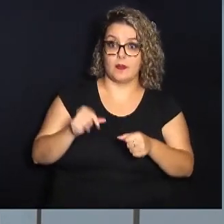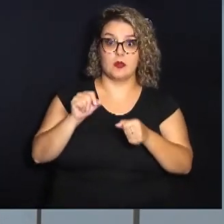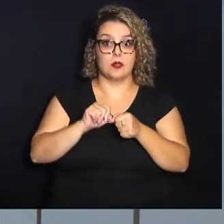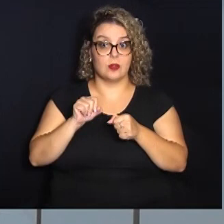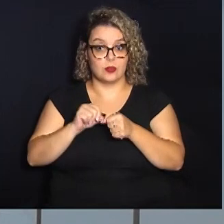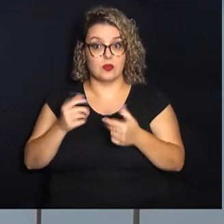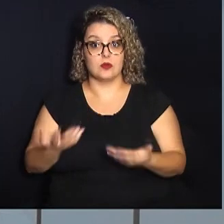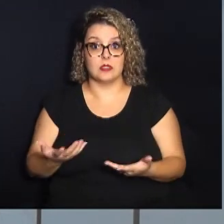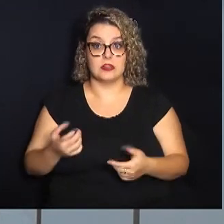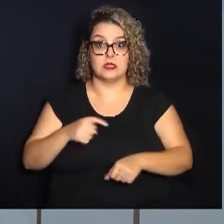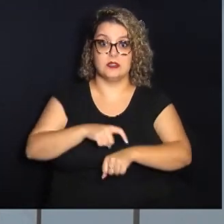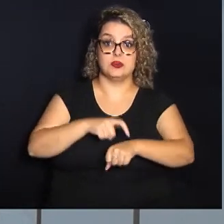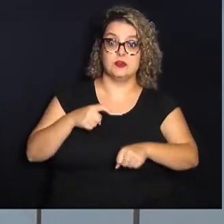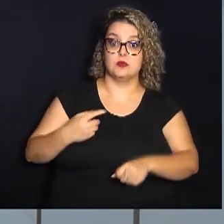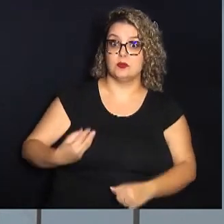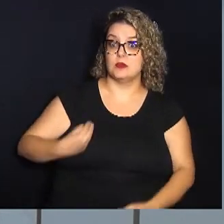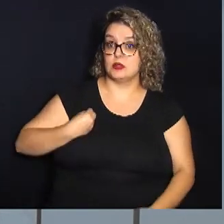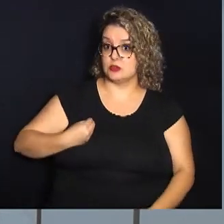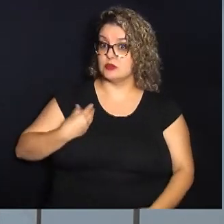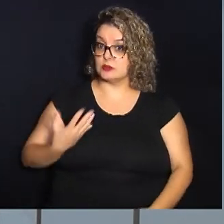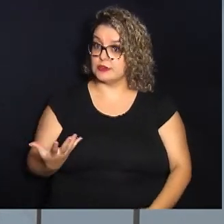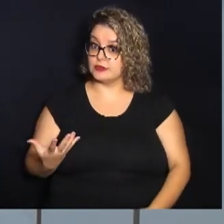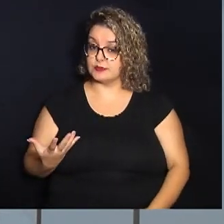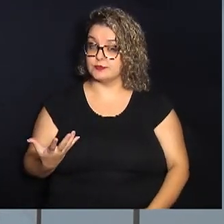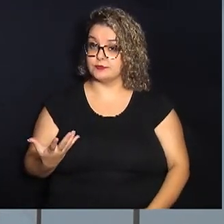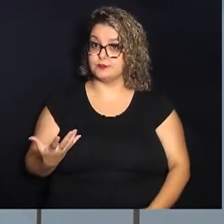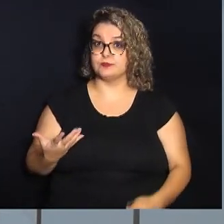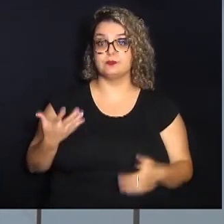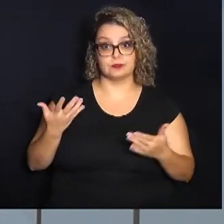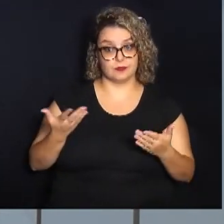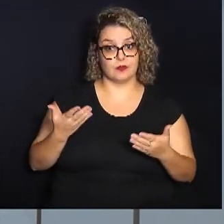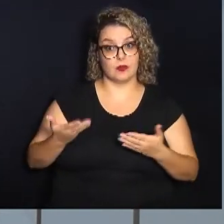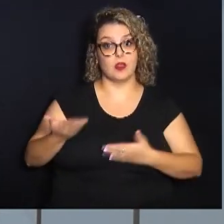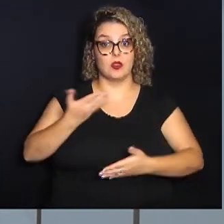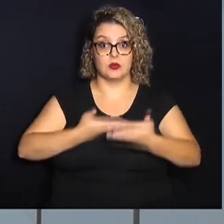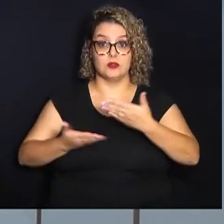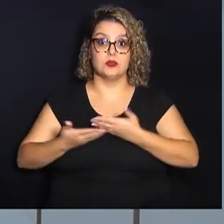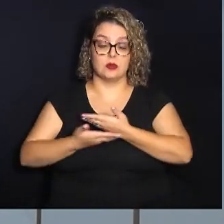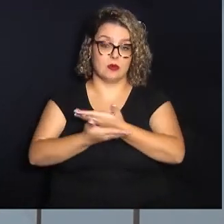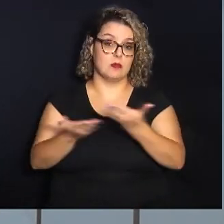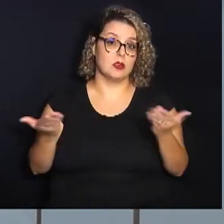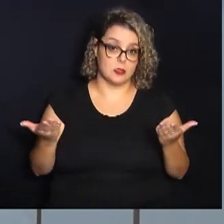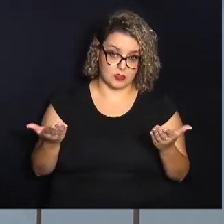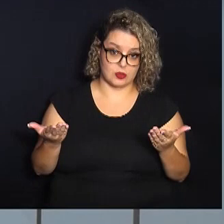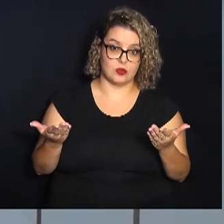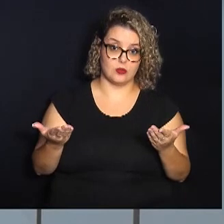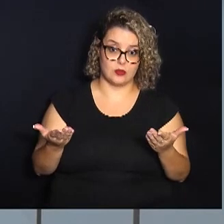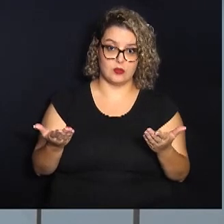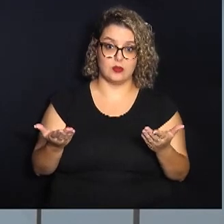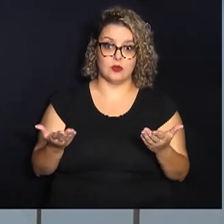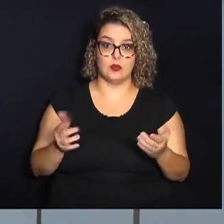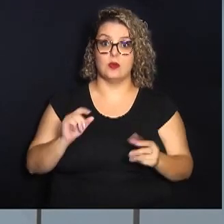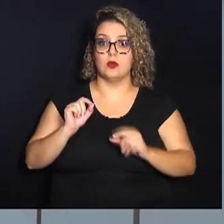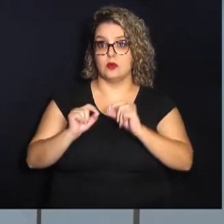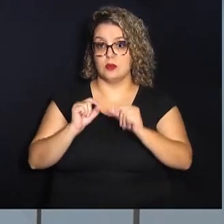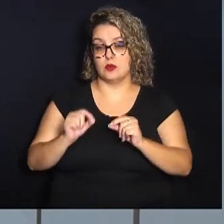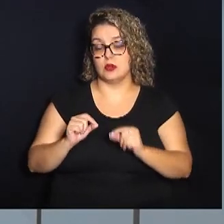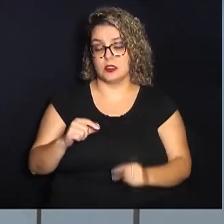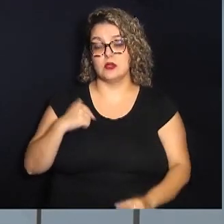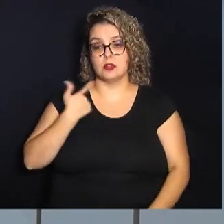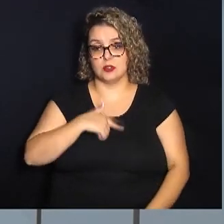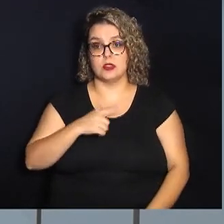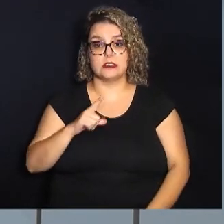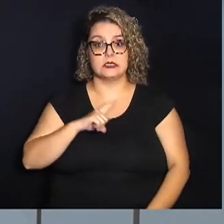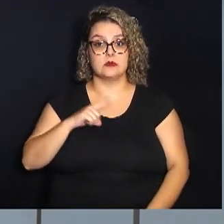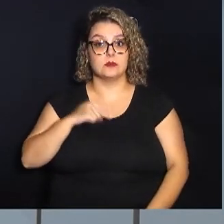nessa situação que a gente está vivendo. E compartilhar com vocês aí que a gente tenha cada vez mais um